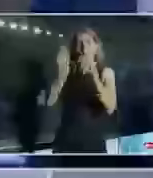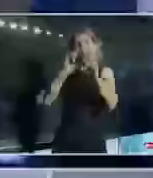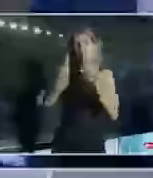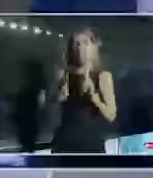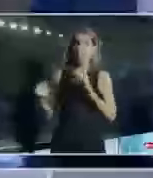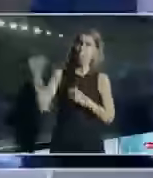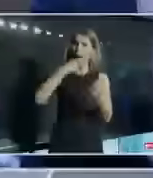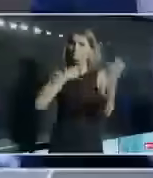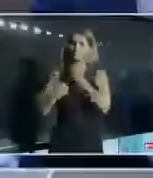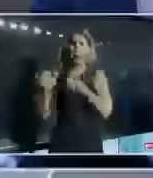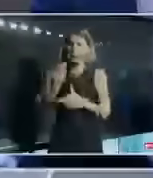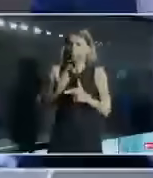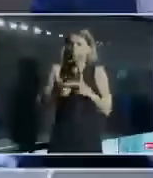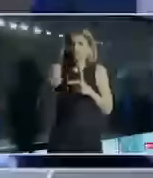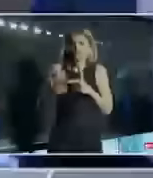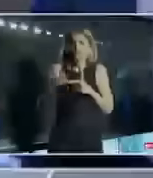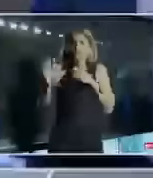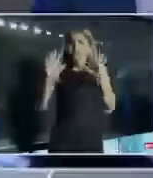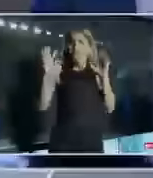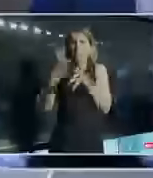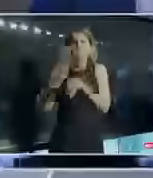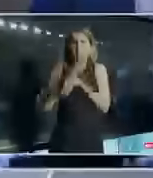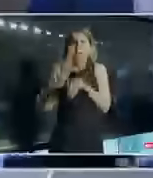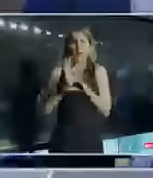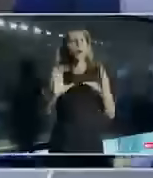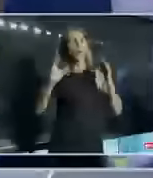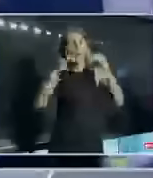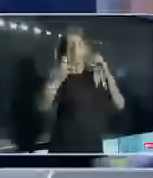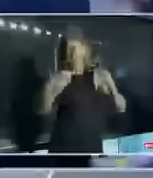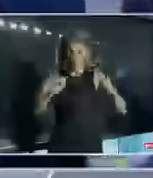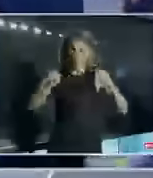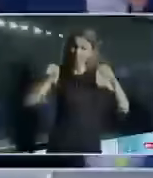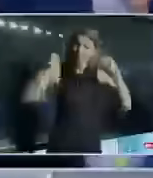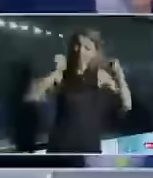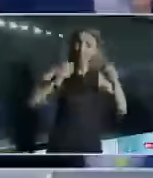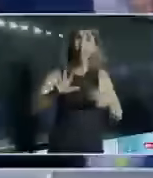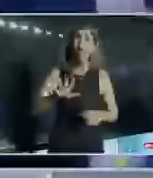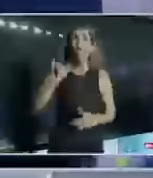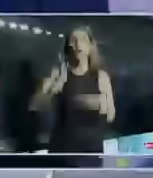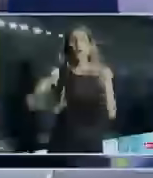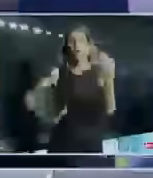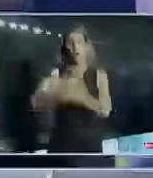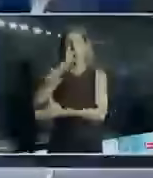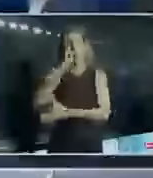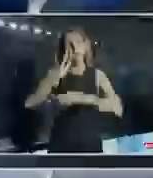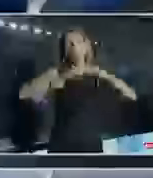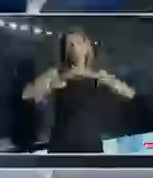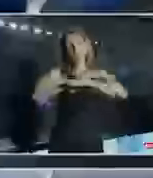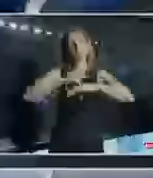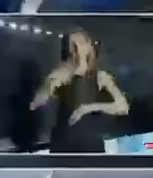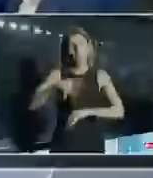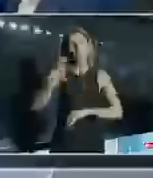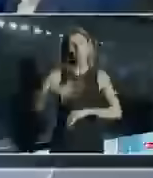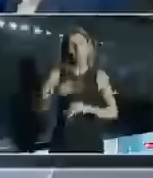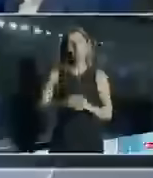TSE confirmou a decisão do TRE É imprevisível como é que o TSE vai eh agir em